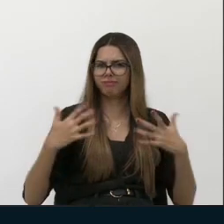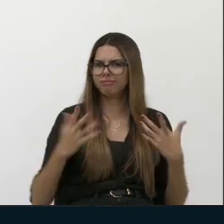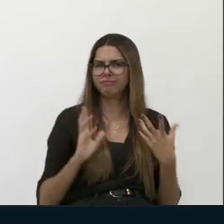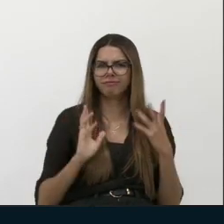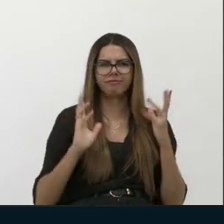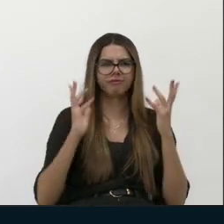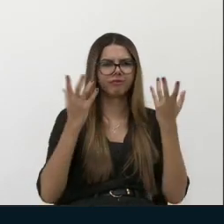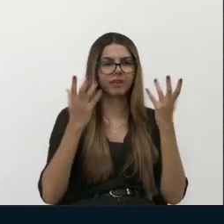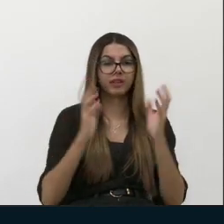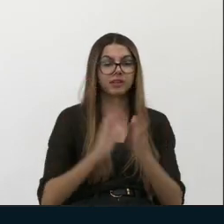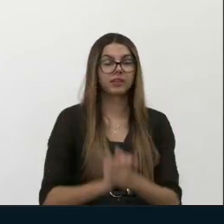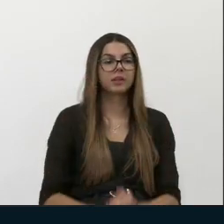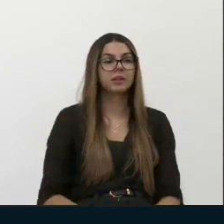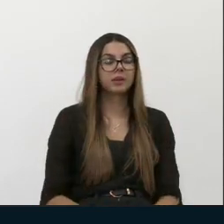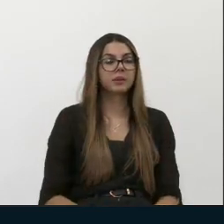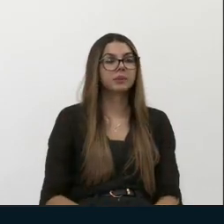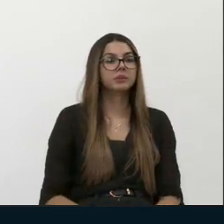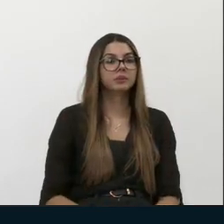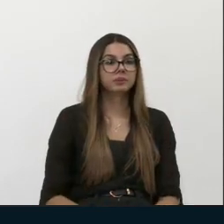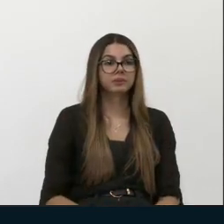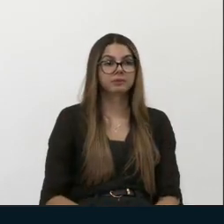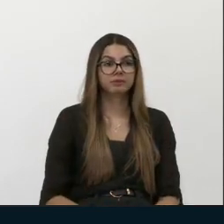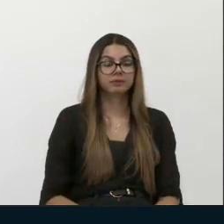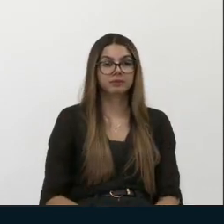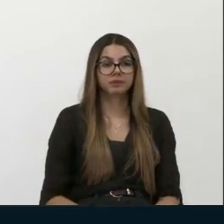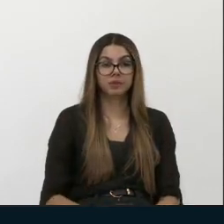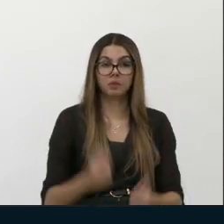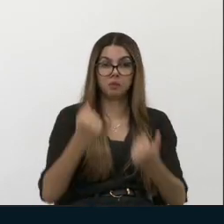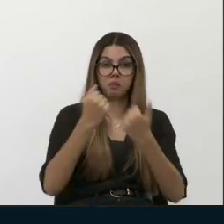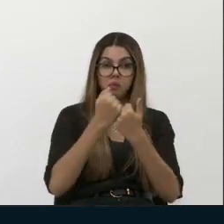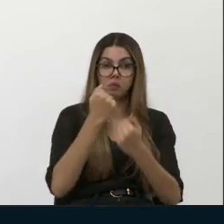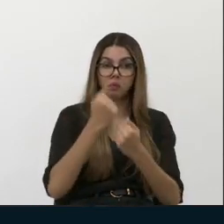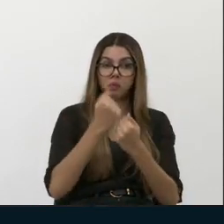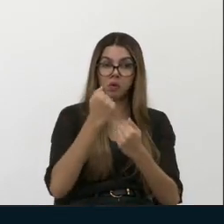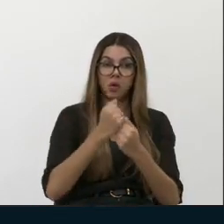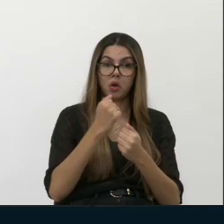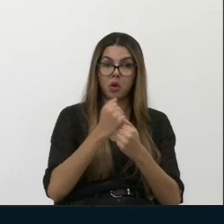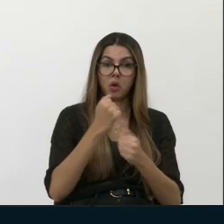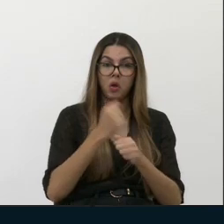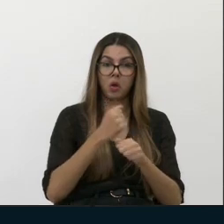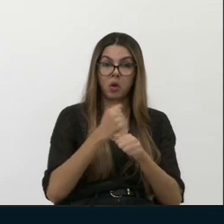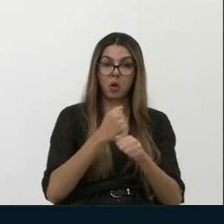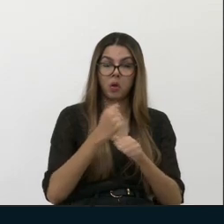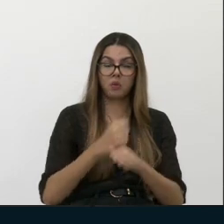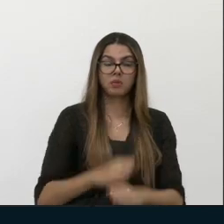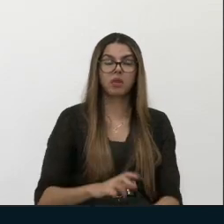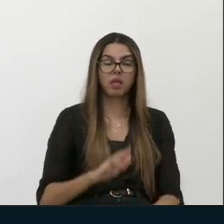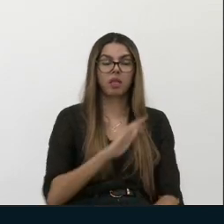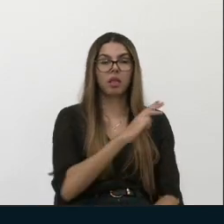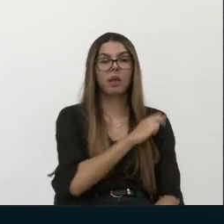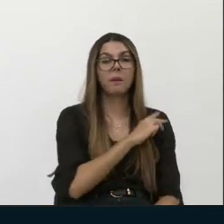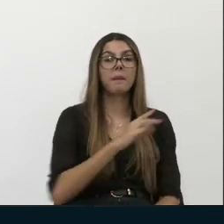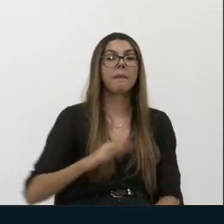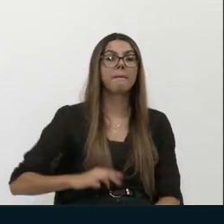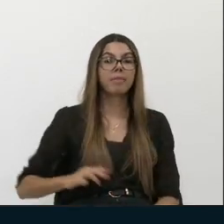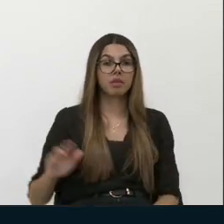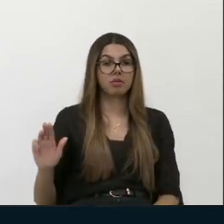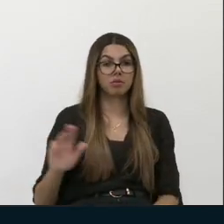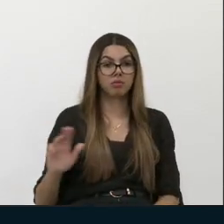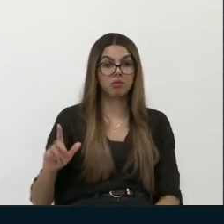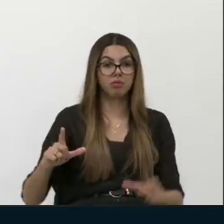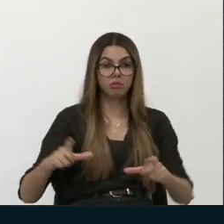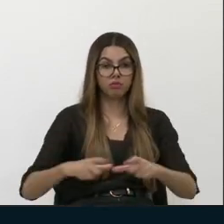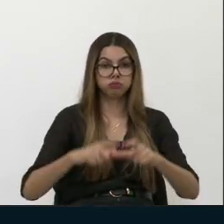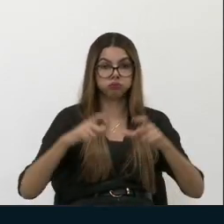festa para mais uma obra aí do governo Lula aqui na cidade de Guarulhos, porque quando tem grande obra